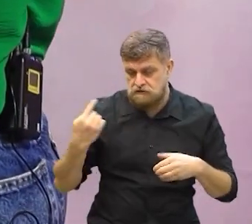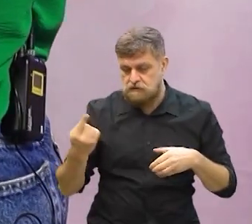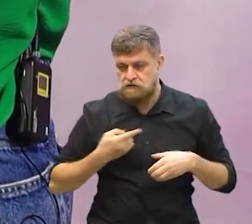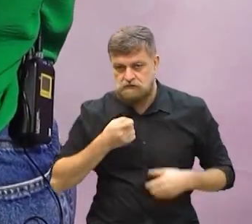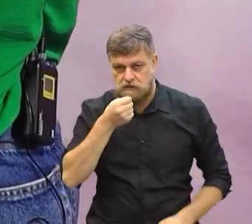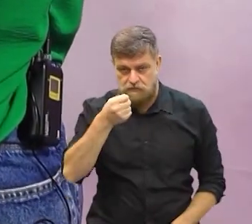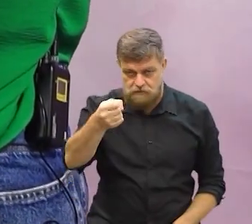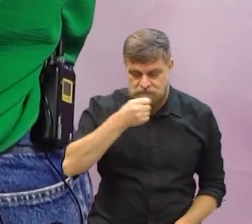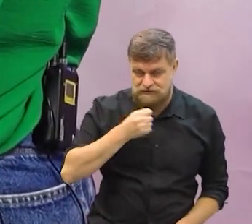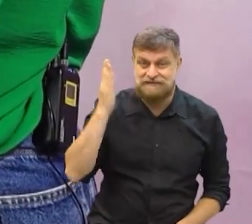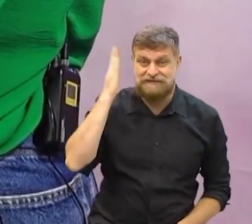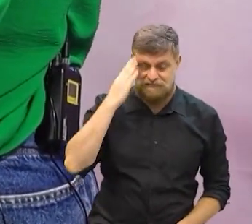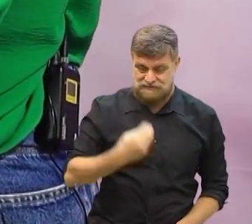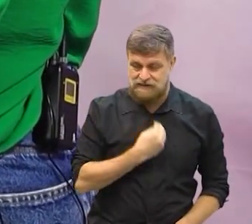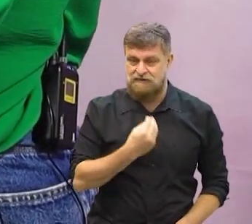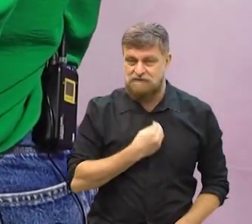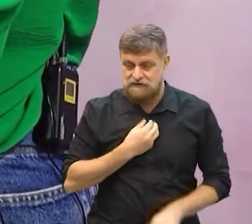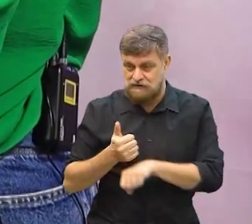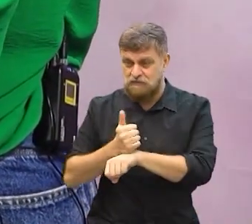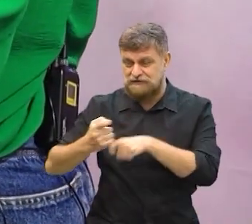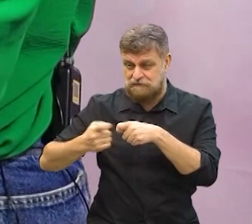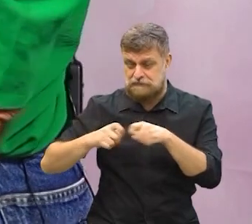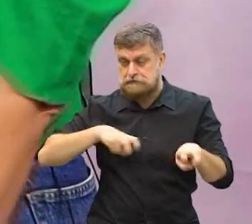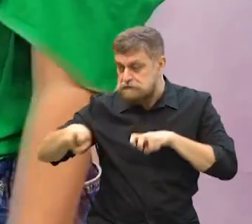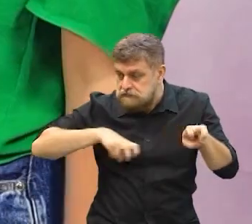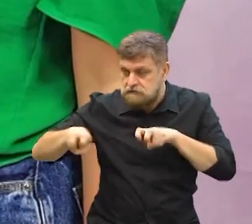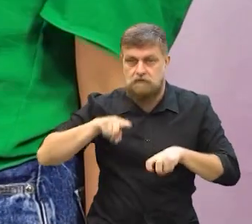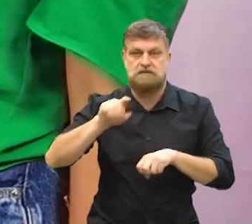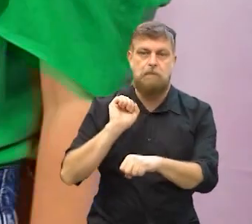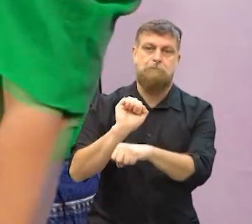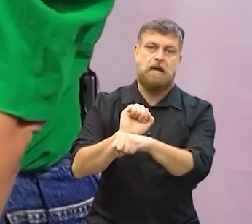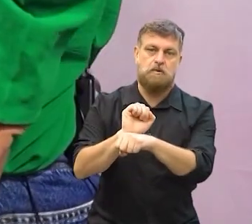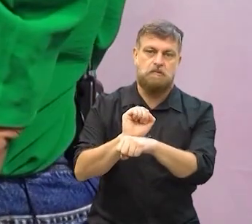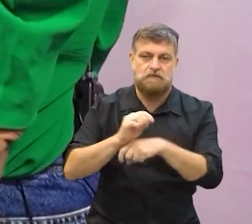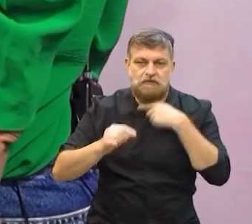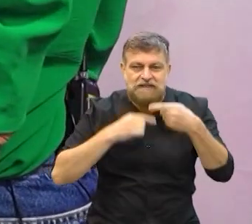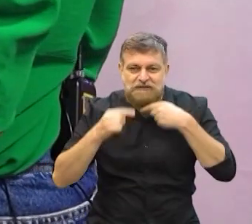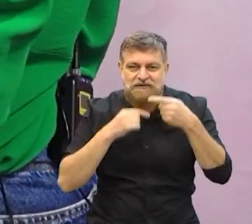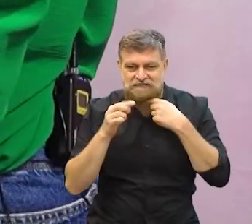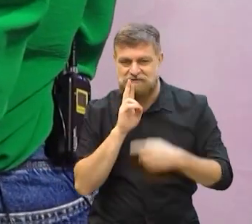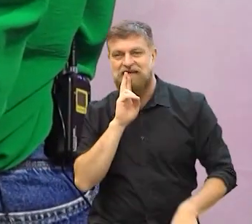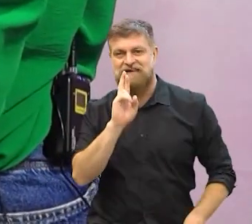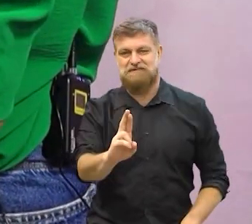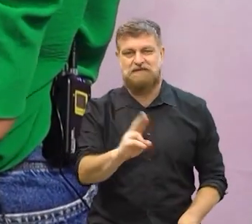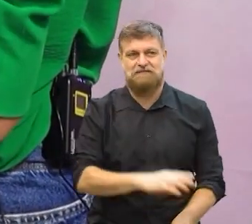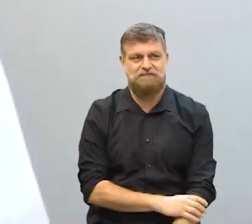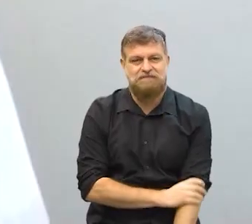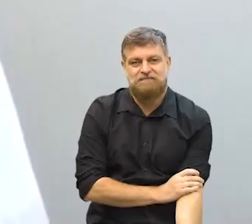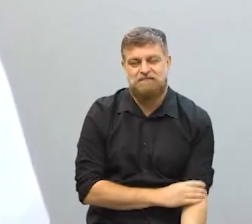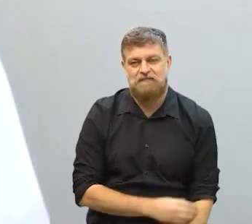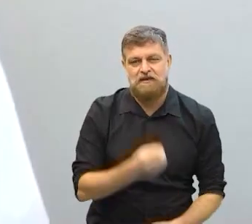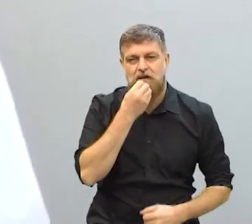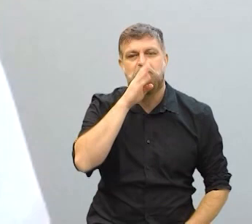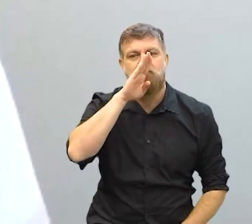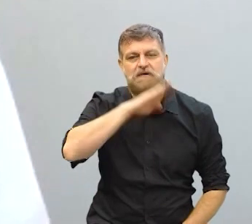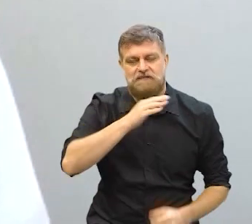nossa equipe. A gente sabe que vida de médico é bem corrida, mas o senhor fez questão de parar e tirar todas as dúvidas aqui da gente.